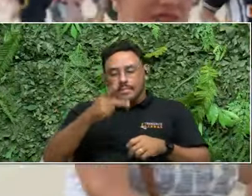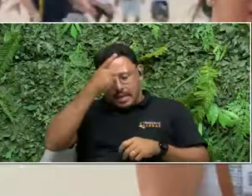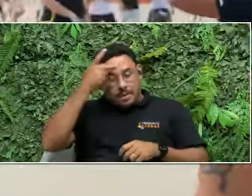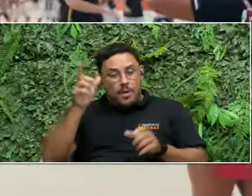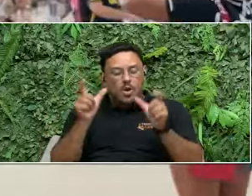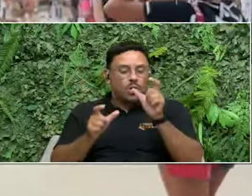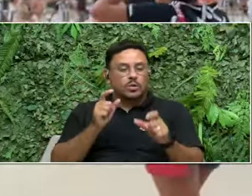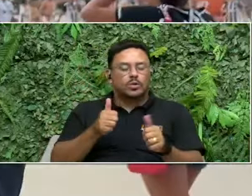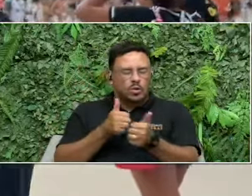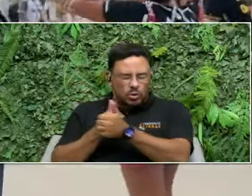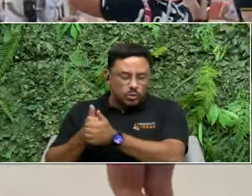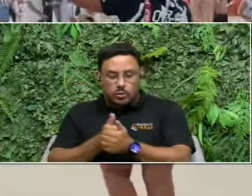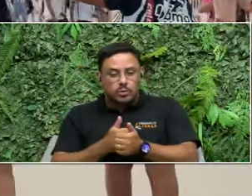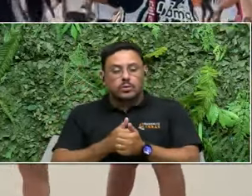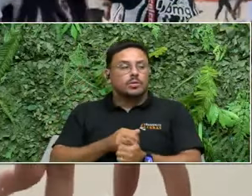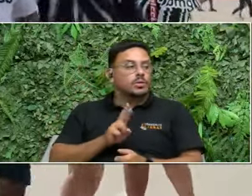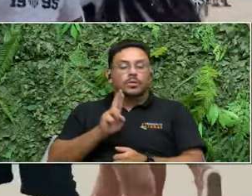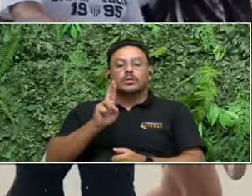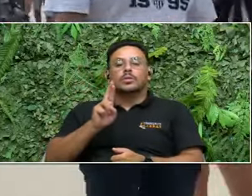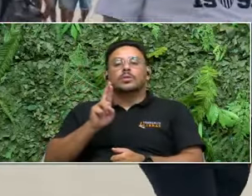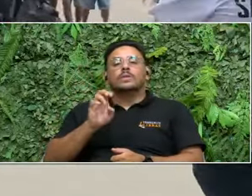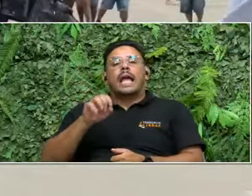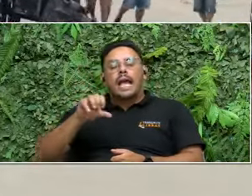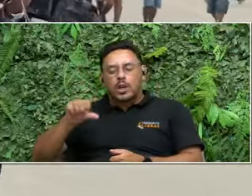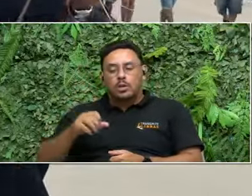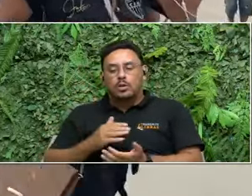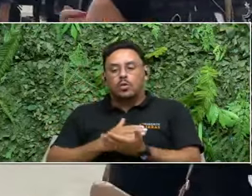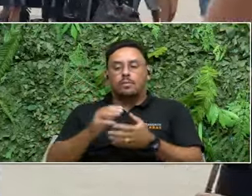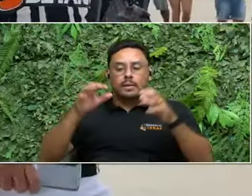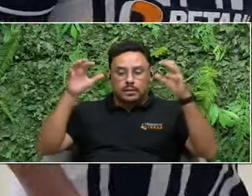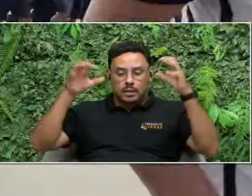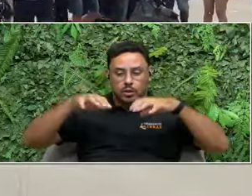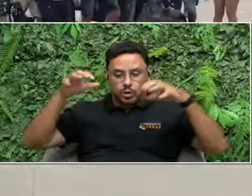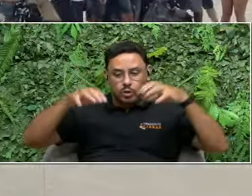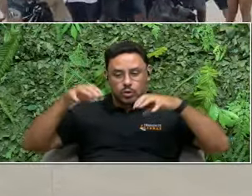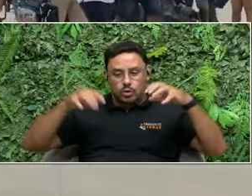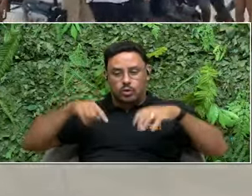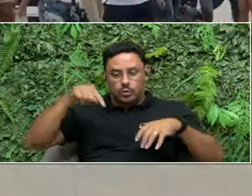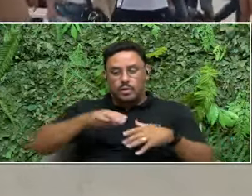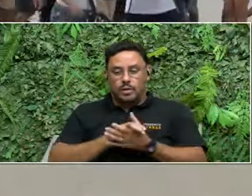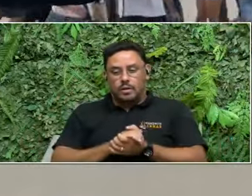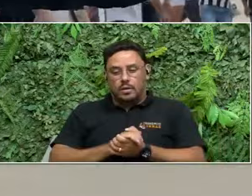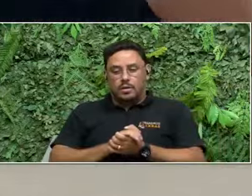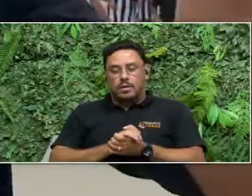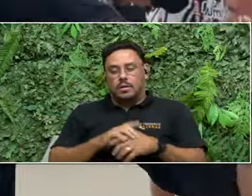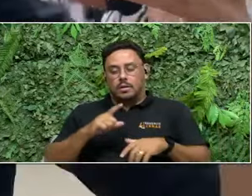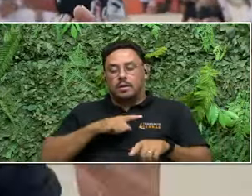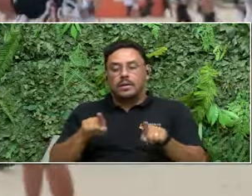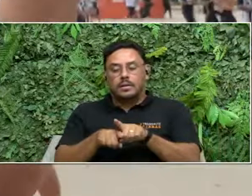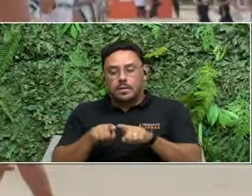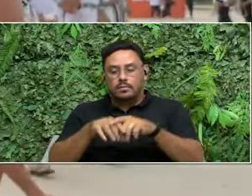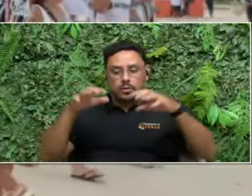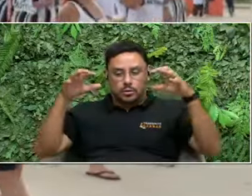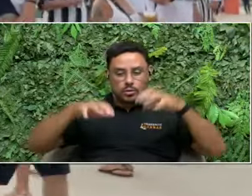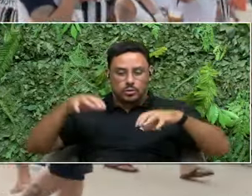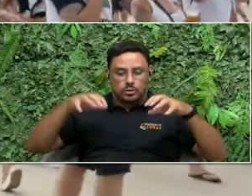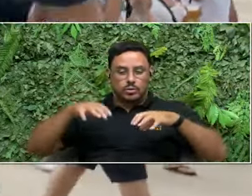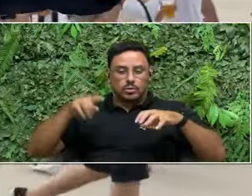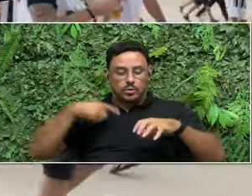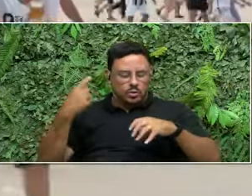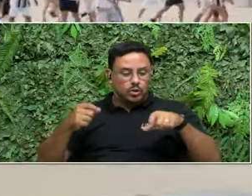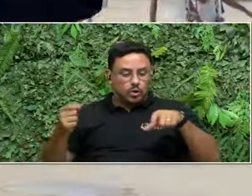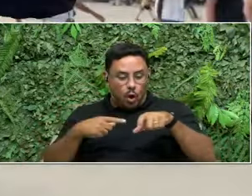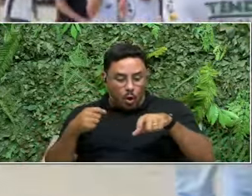na Rede 98 nesse minuto começa a chover aqui na arena MRV será também que vai chover gols hoje aqui